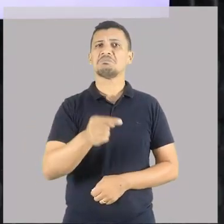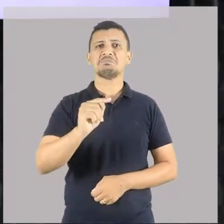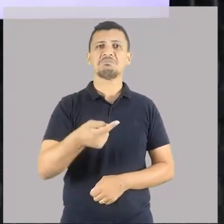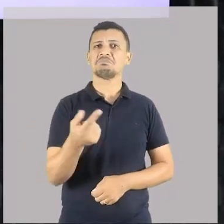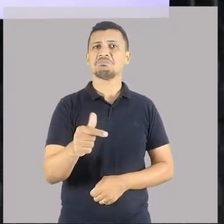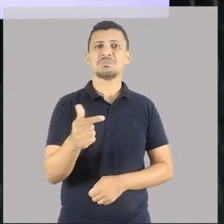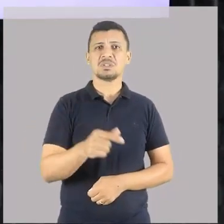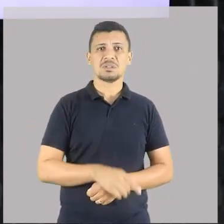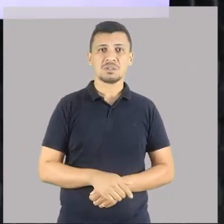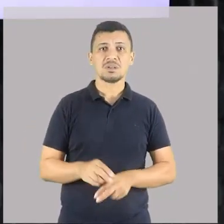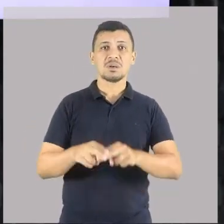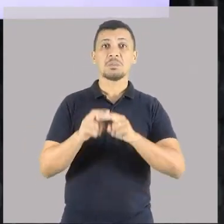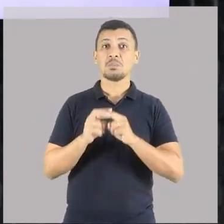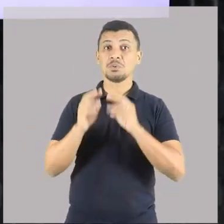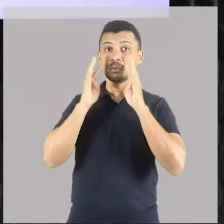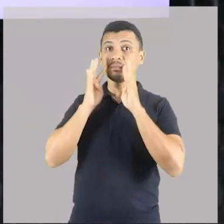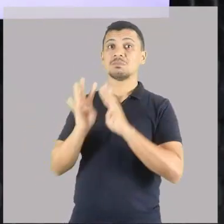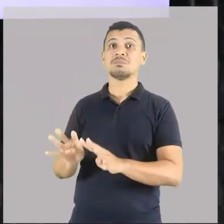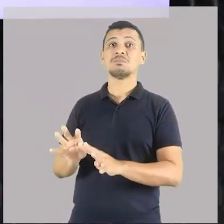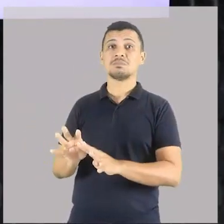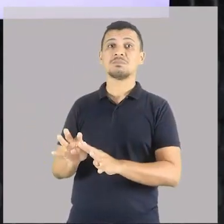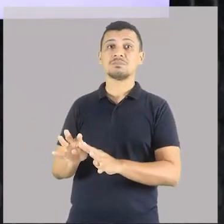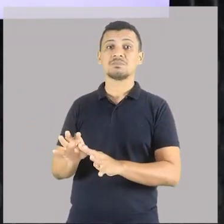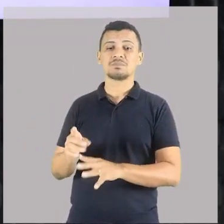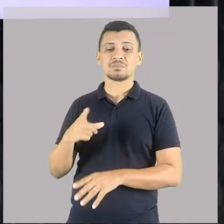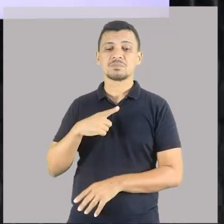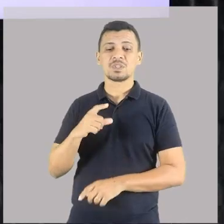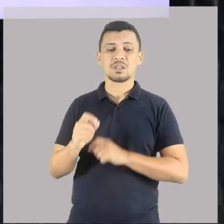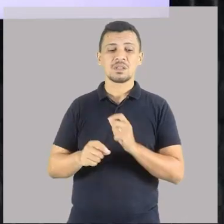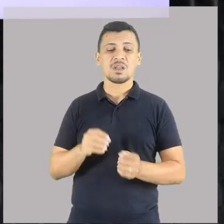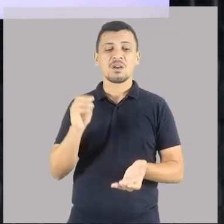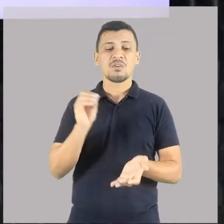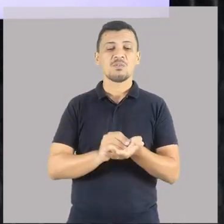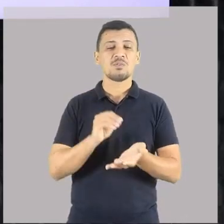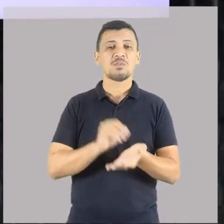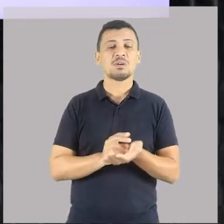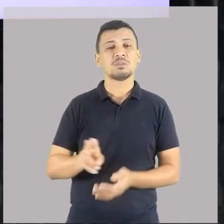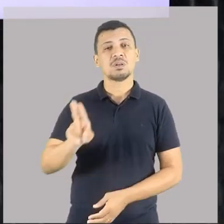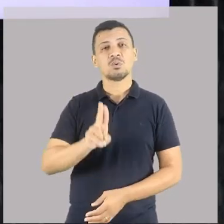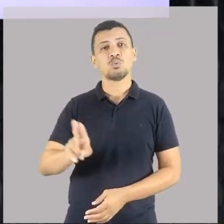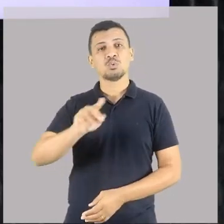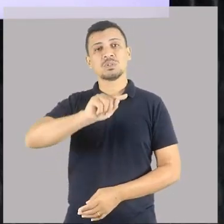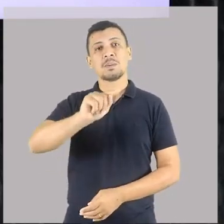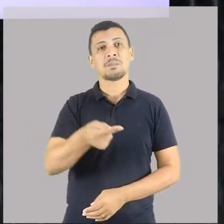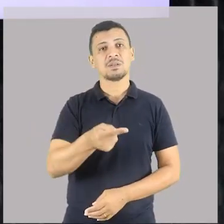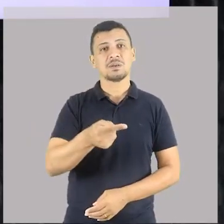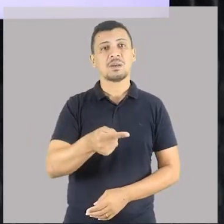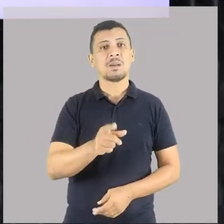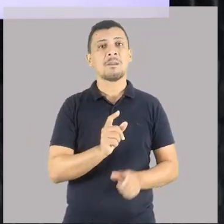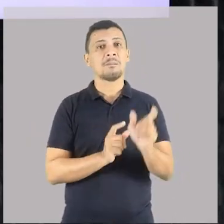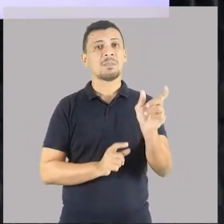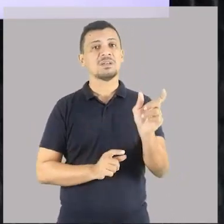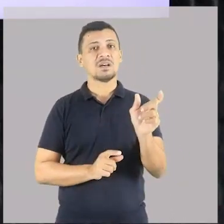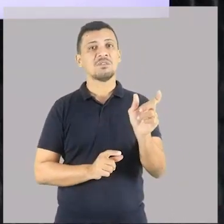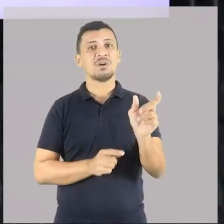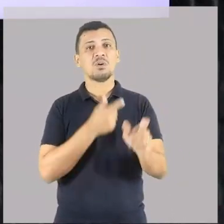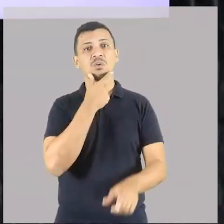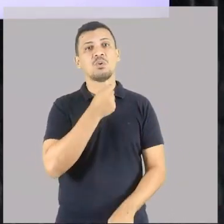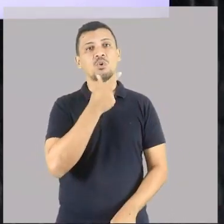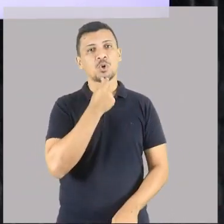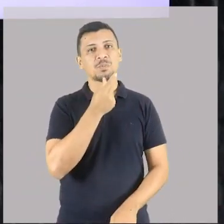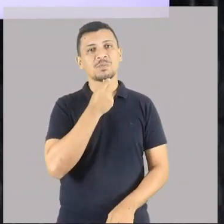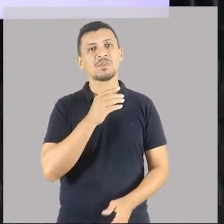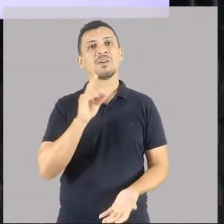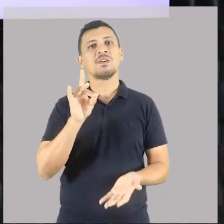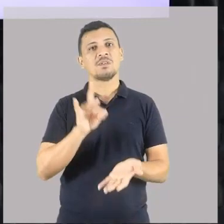que ele está chamando a atenção, né? Por isso que ele está colocando, ó, falta o emprego da vírgula após a palavra homem. Né? Na verdade, falta o